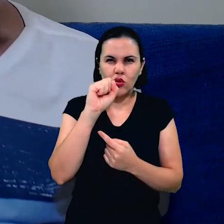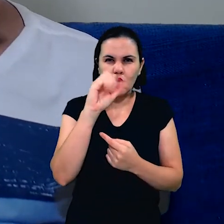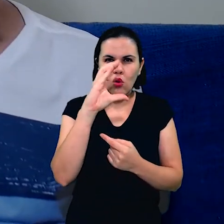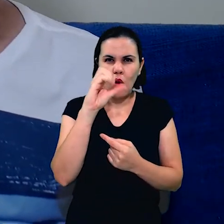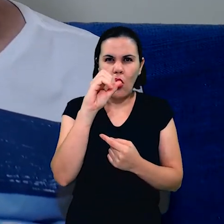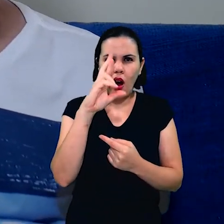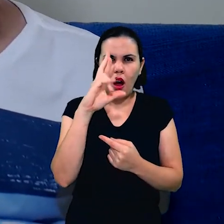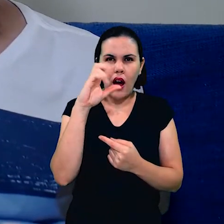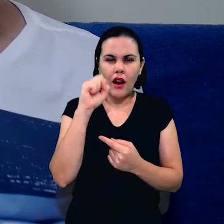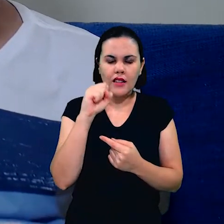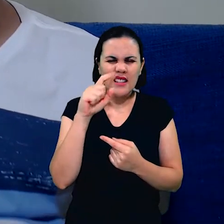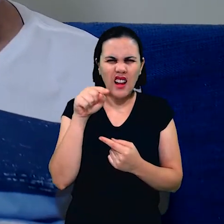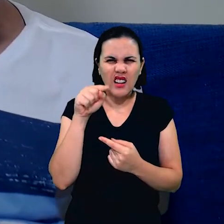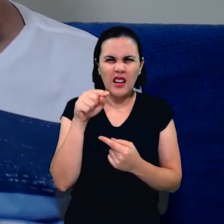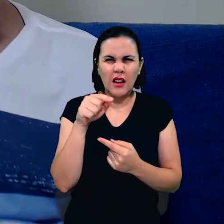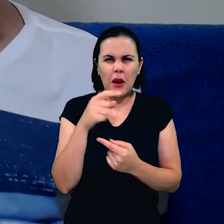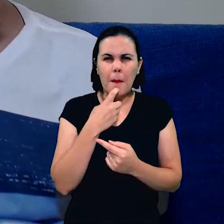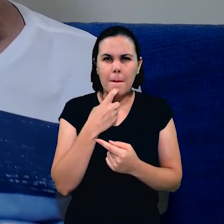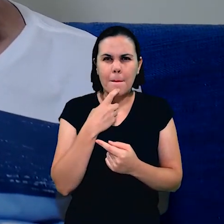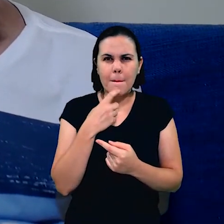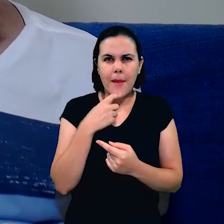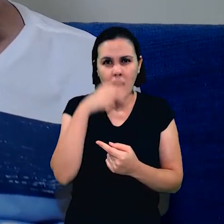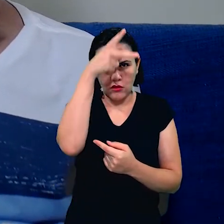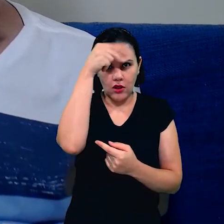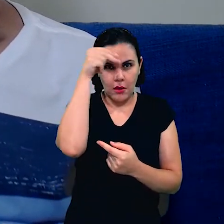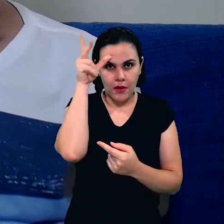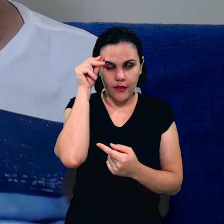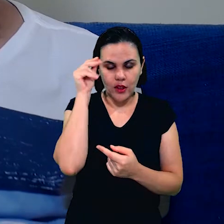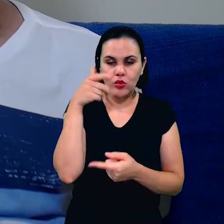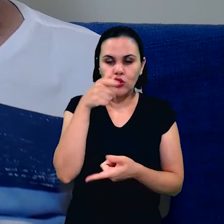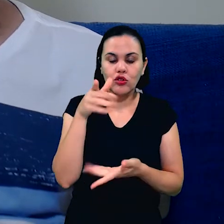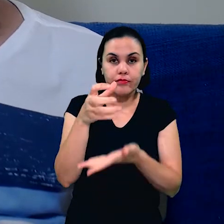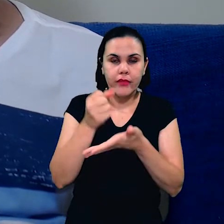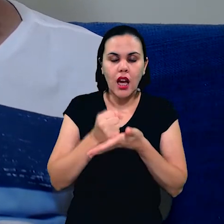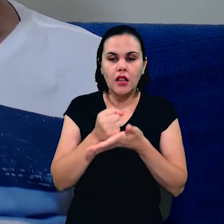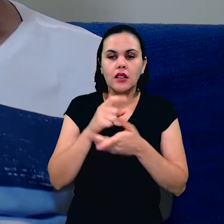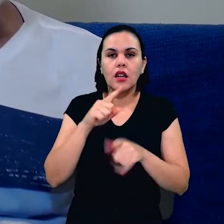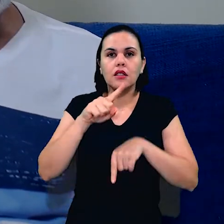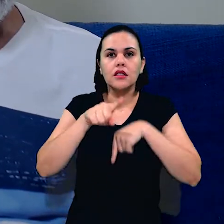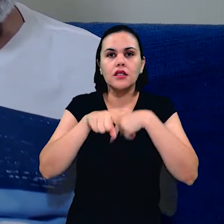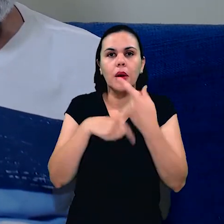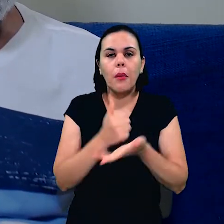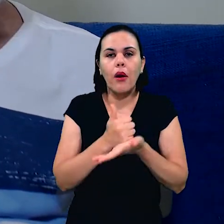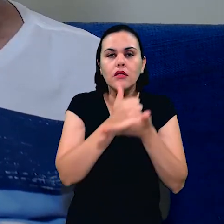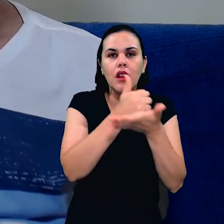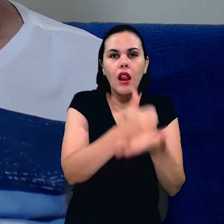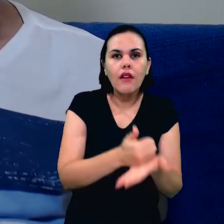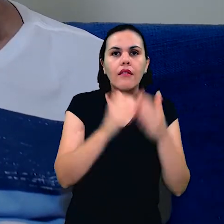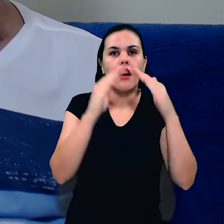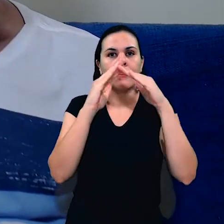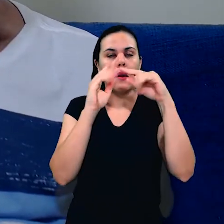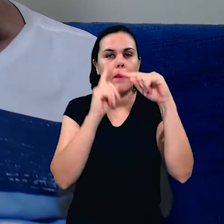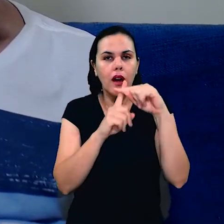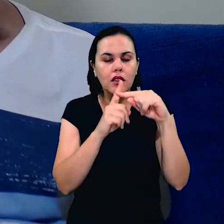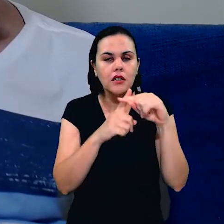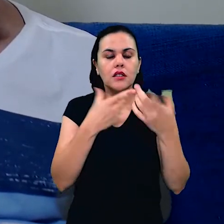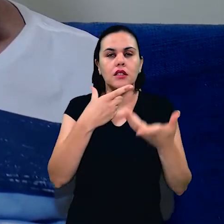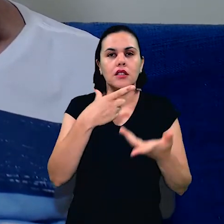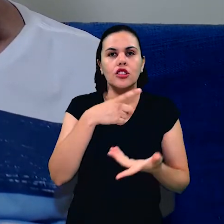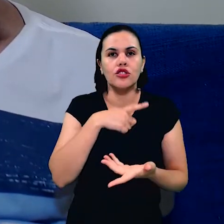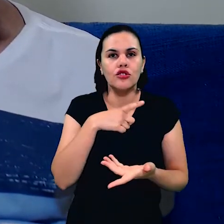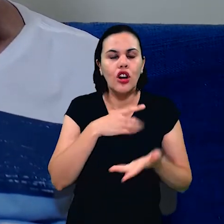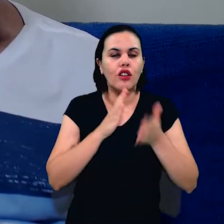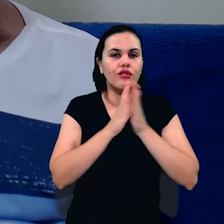Soares, aquela praça ali perto da prefeitura. E aí a gente levava para a igreja, aí